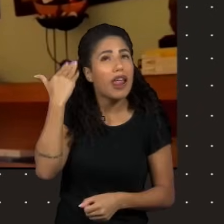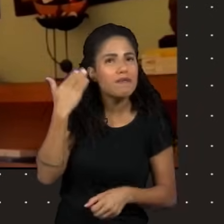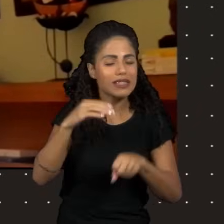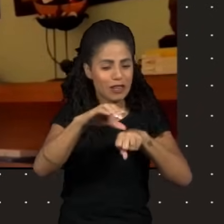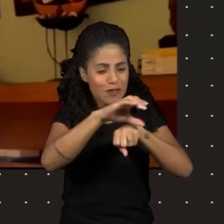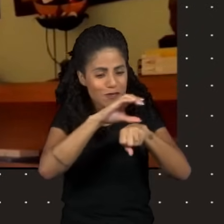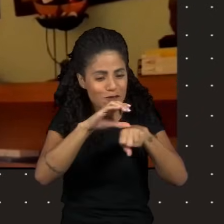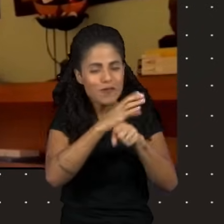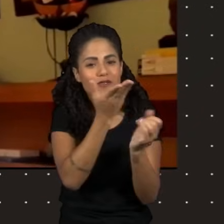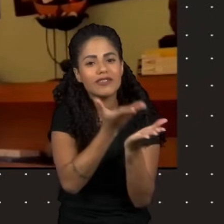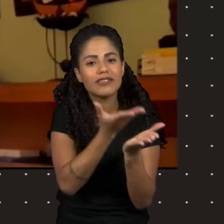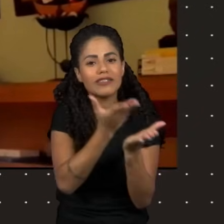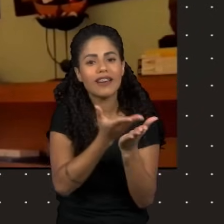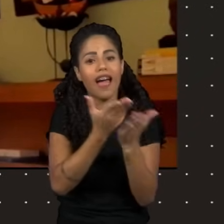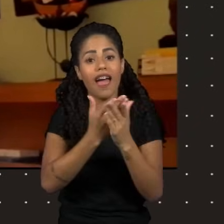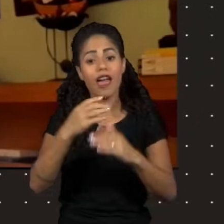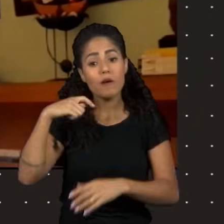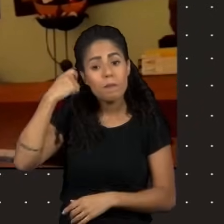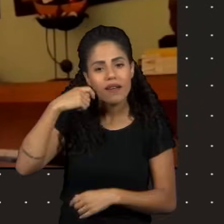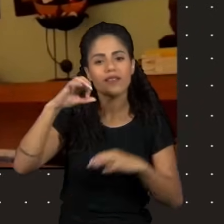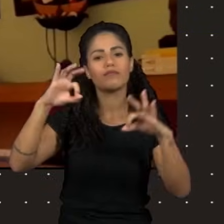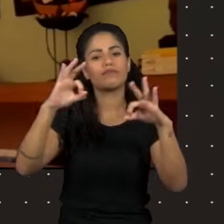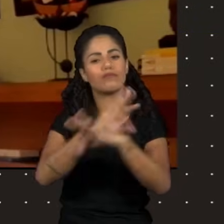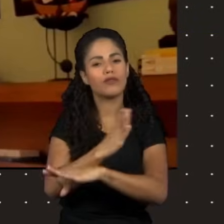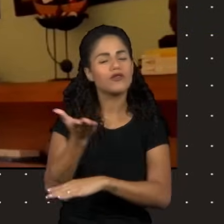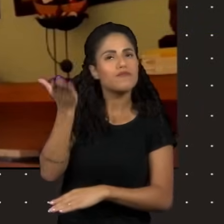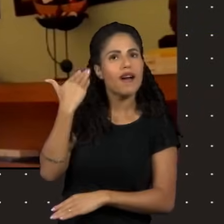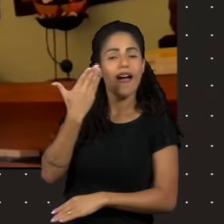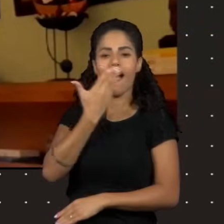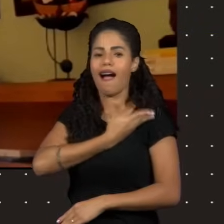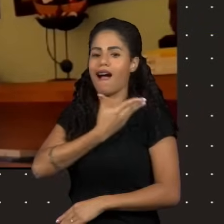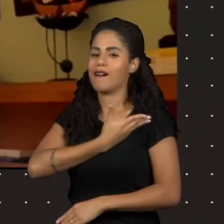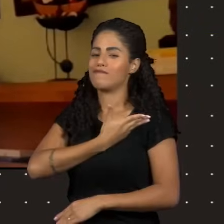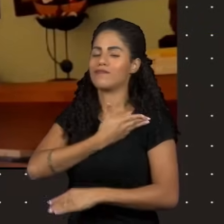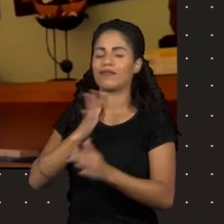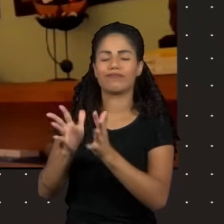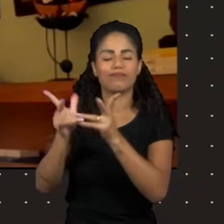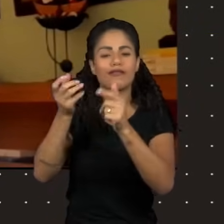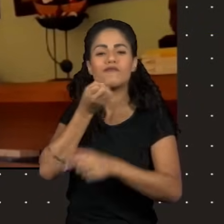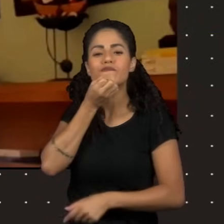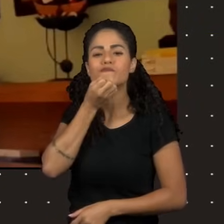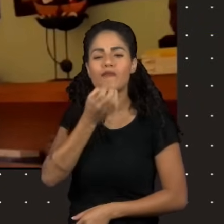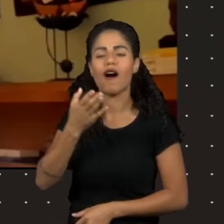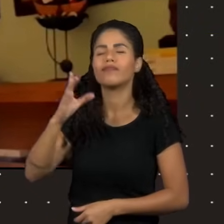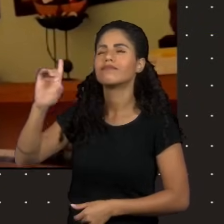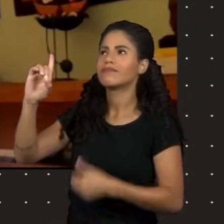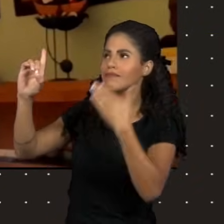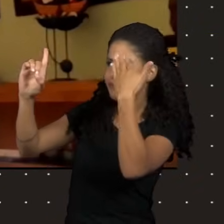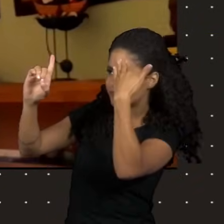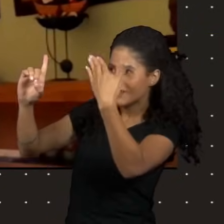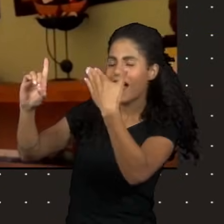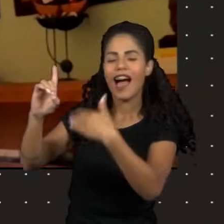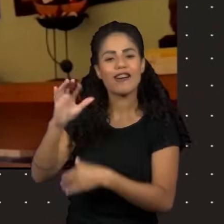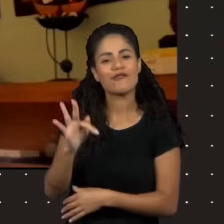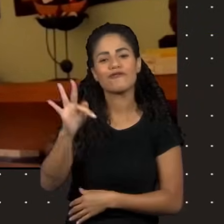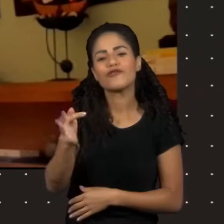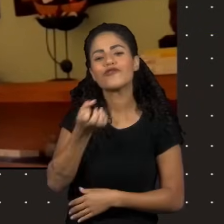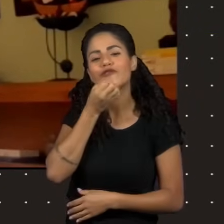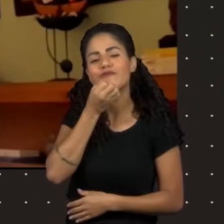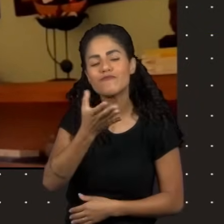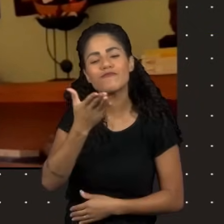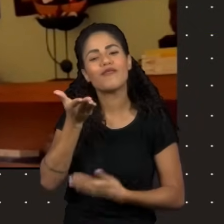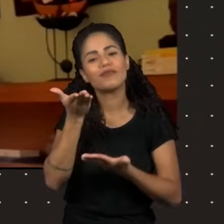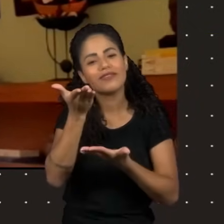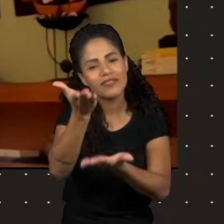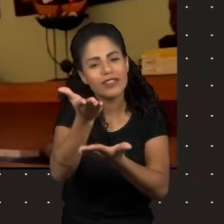ator, tenho orgulho do meu passado, dos meus amigos e graças a Deus ainda tenho um futuro grande pela frente. Selma, te